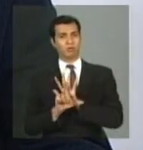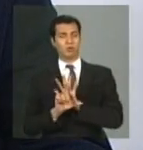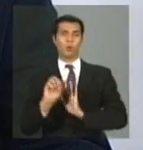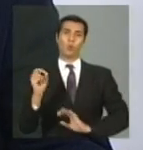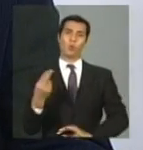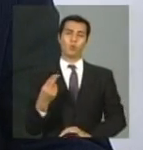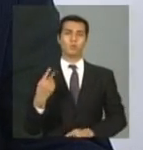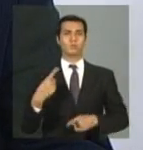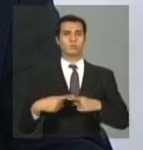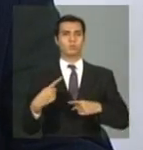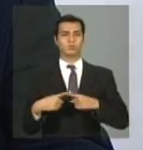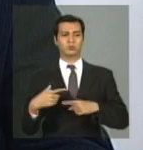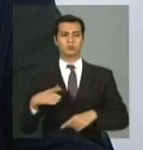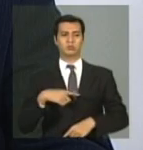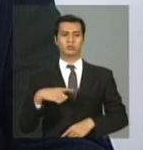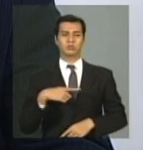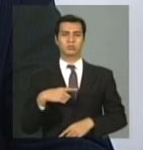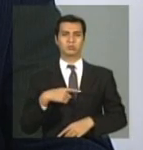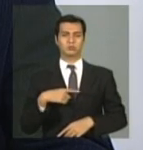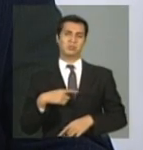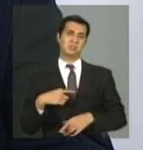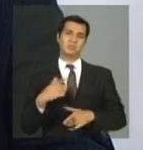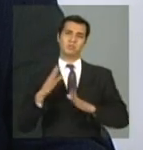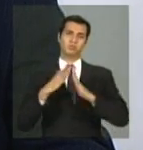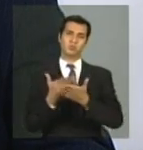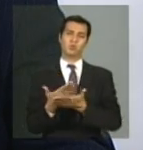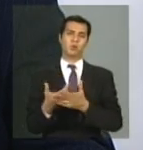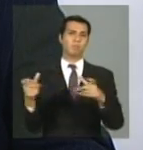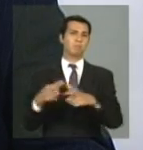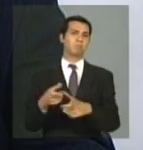existe menos oferta.